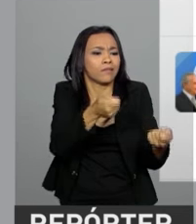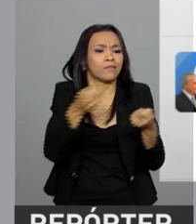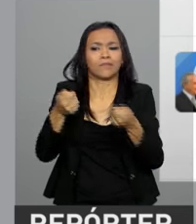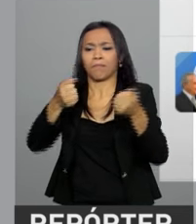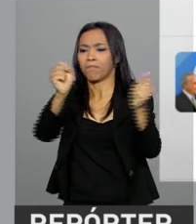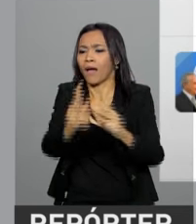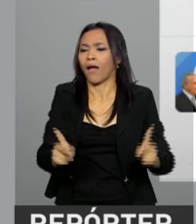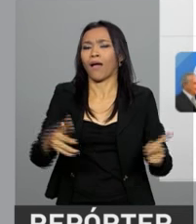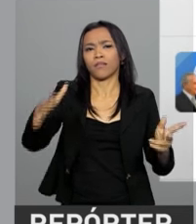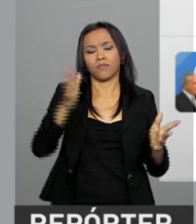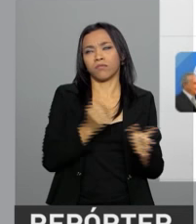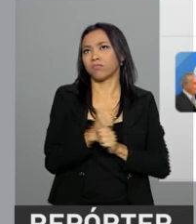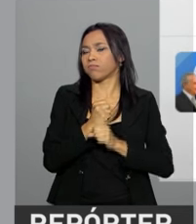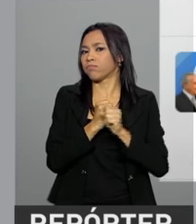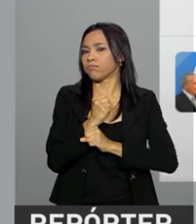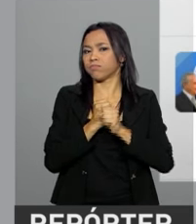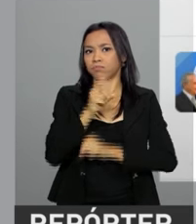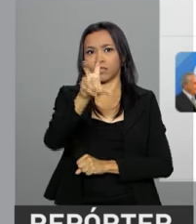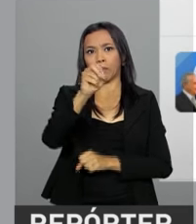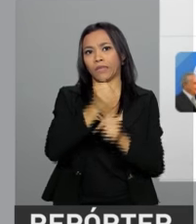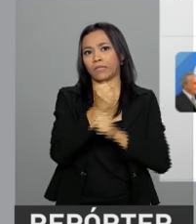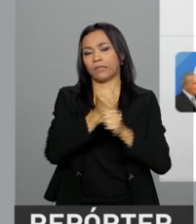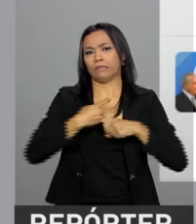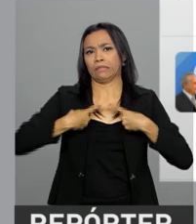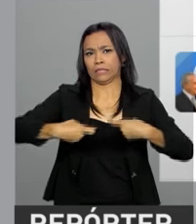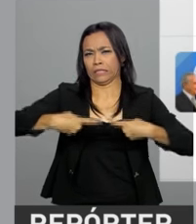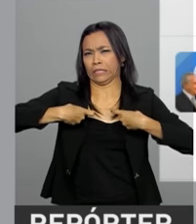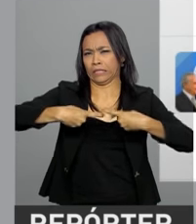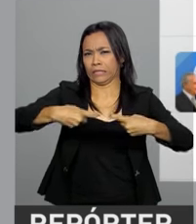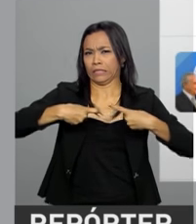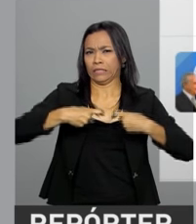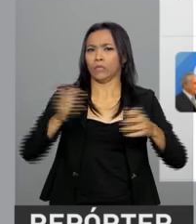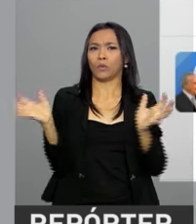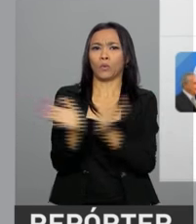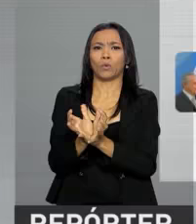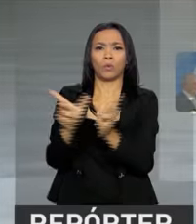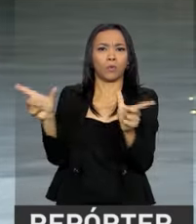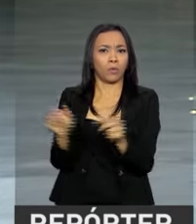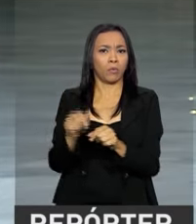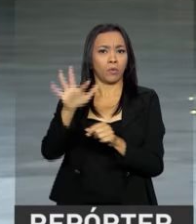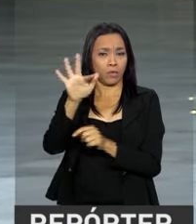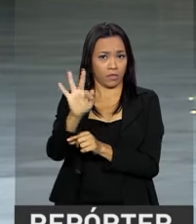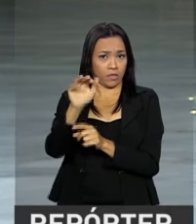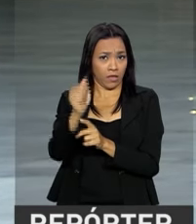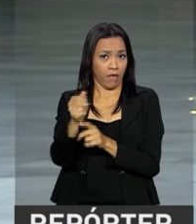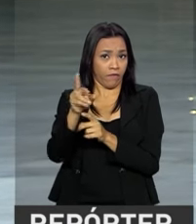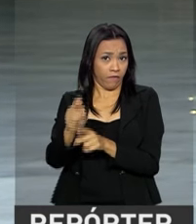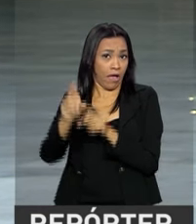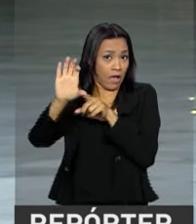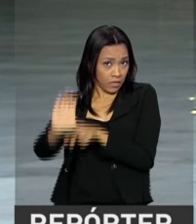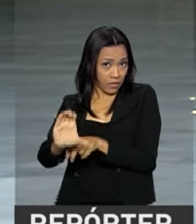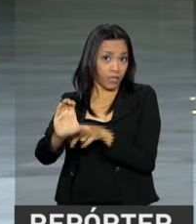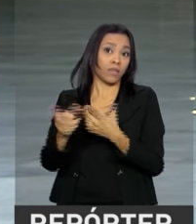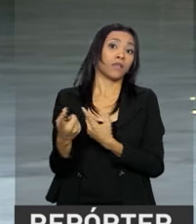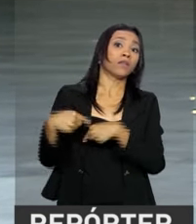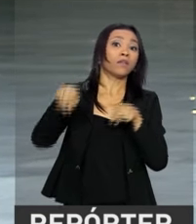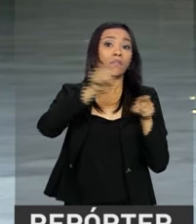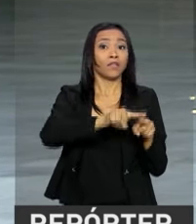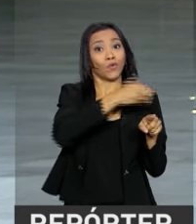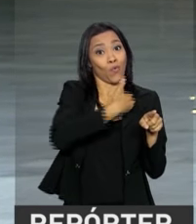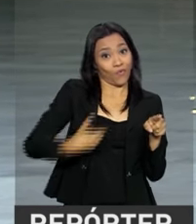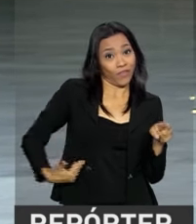vive, já convive há mais de 50 anos com um conflito armado entre as FARC, forças armadas revolucionárias da Colômbia e o